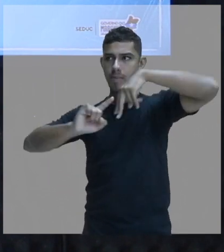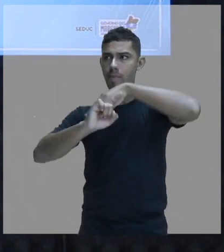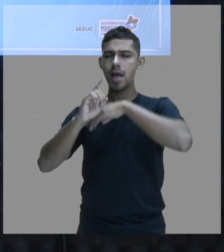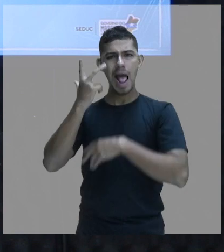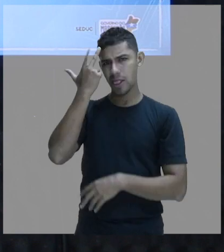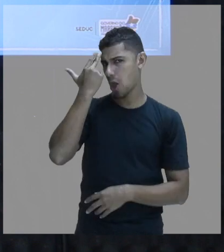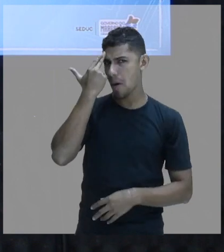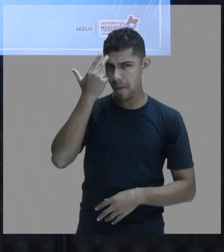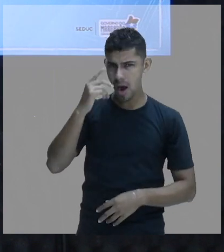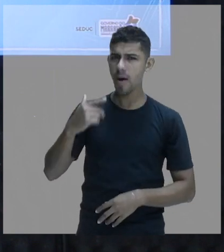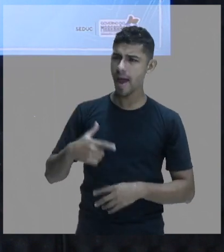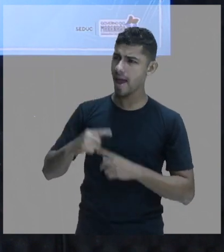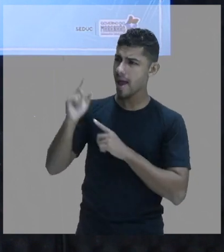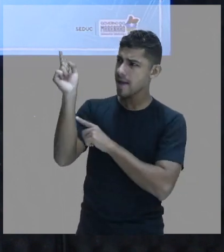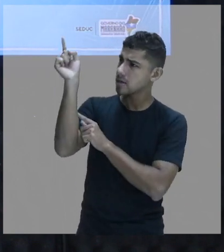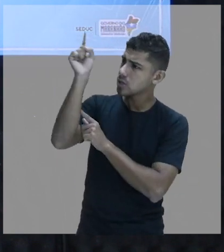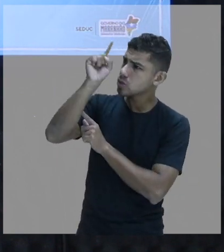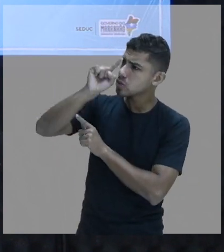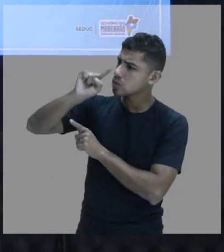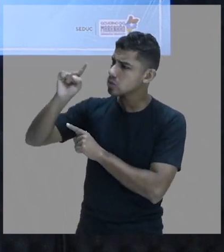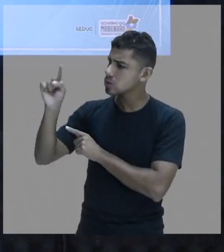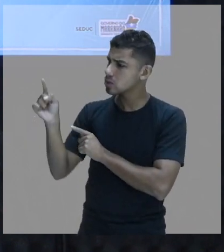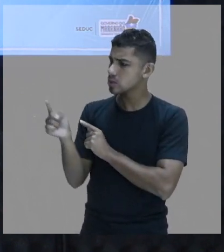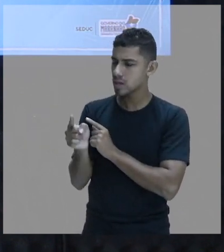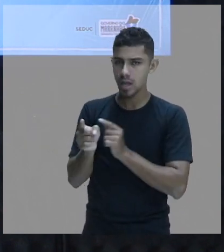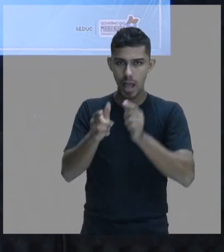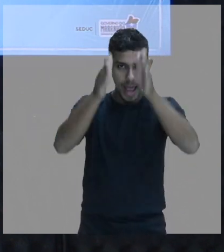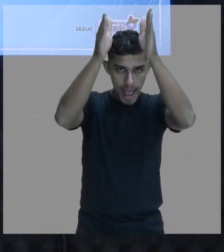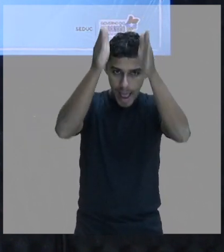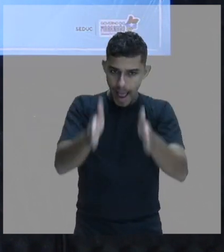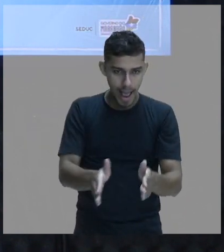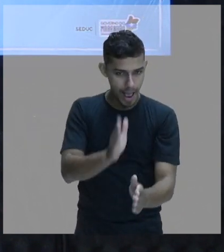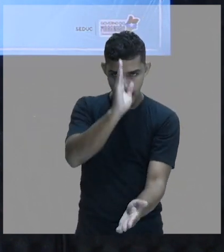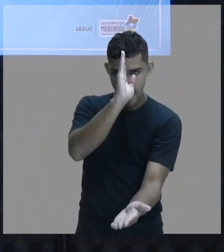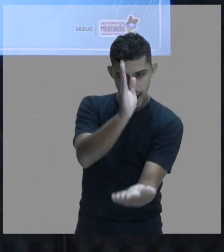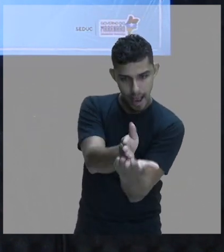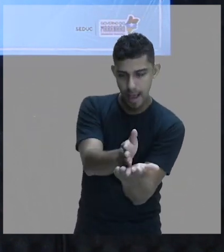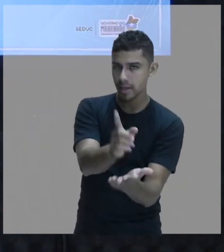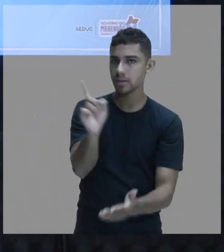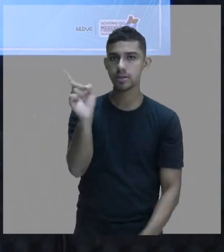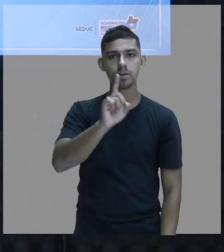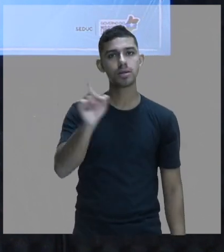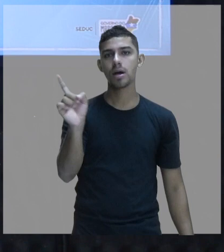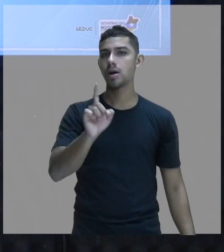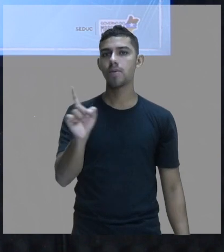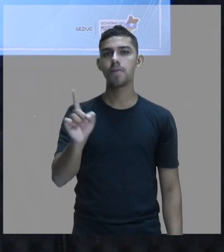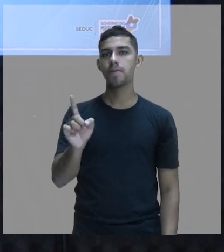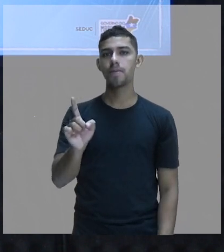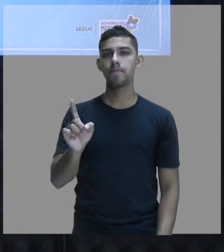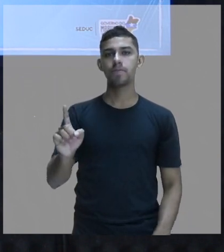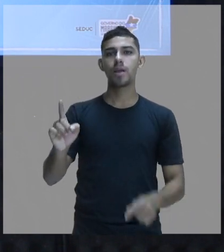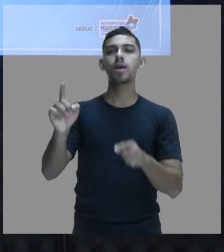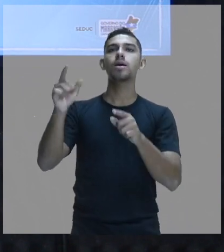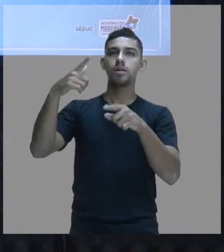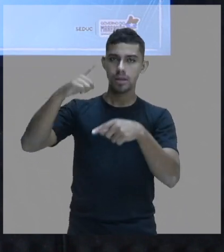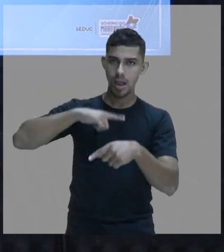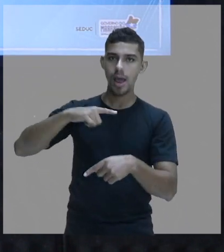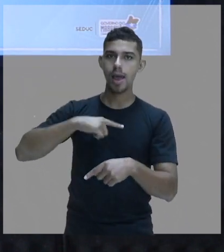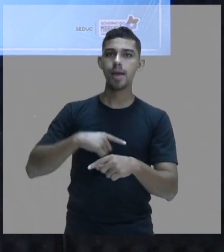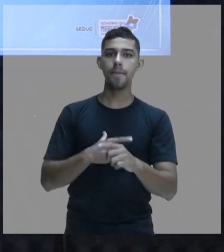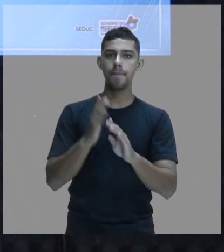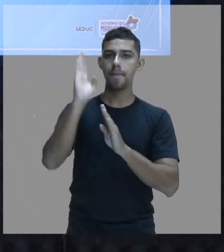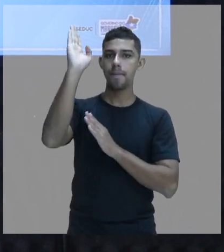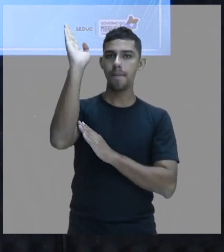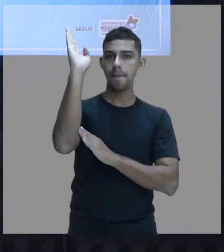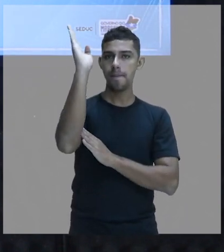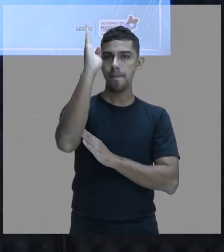S? Sim, a nossa coluna vertebral ela não é reta, ela não é ereta. Anatomicamente, ela tem sim essas